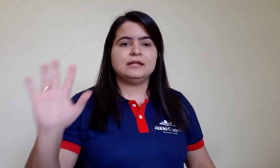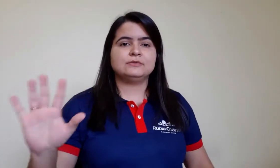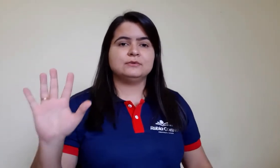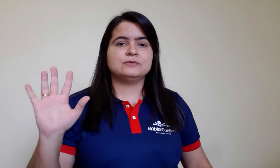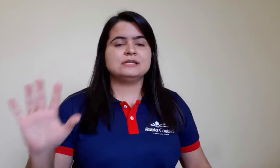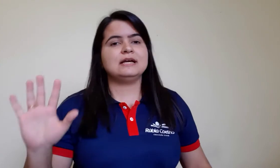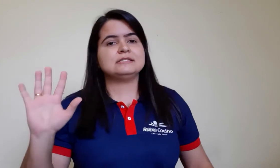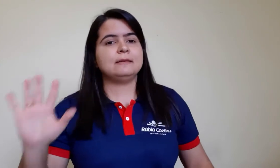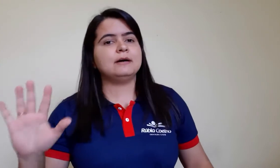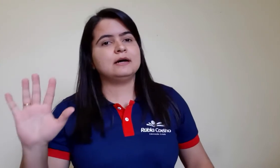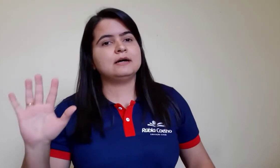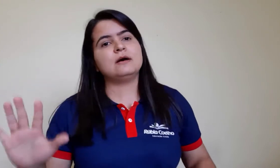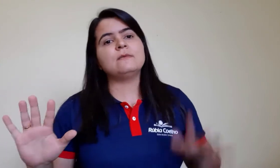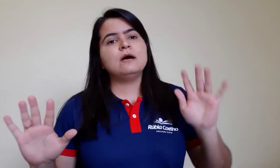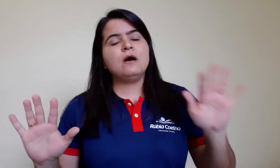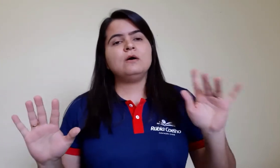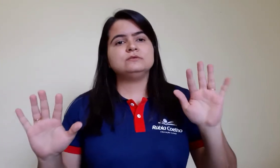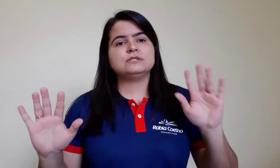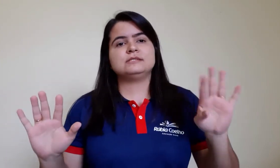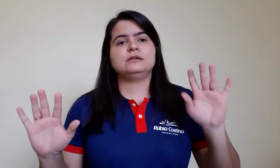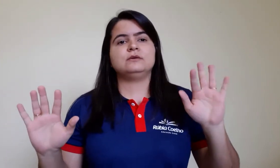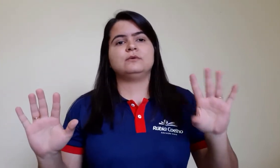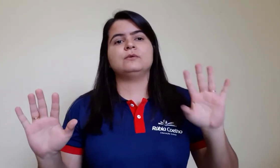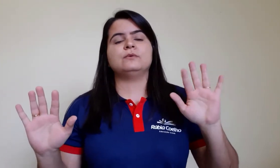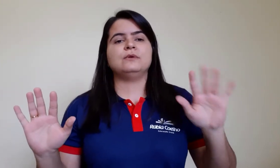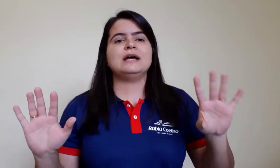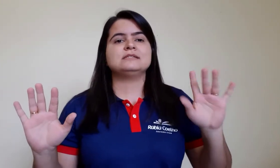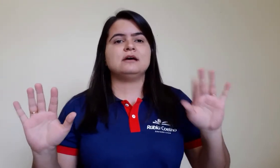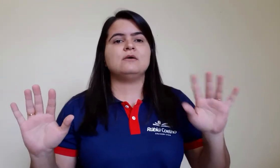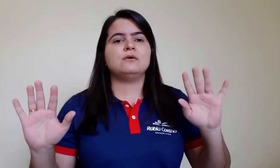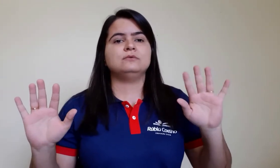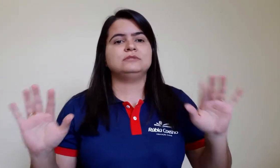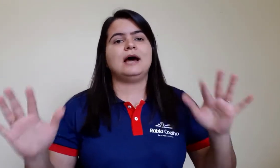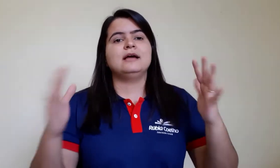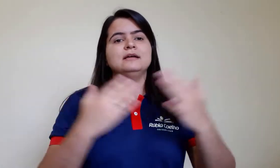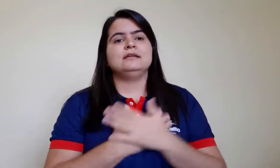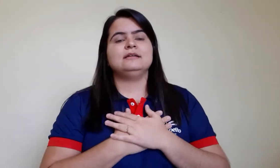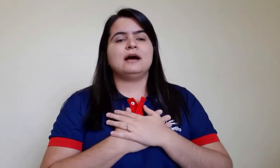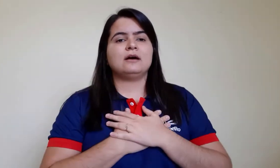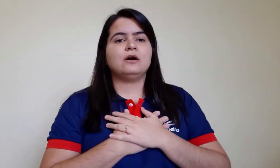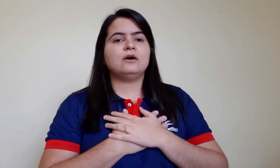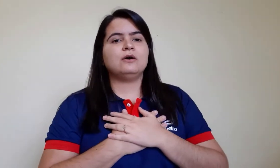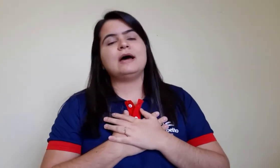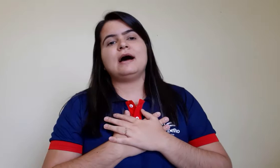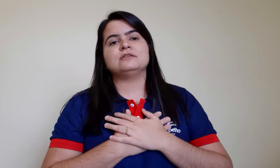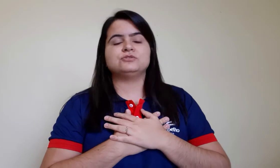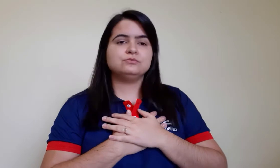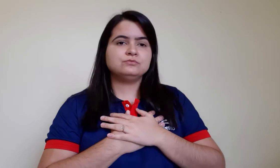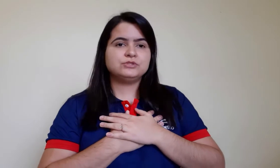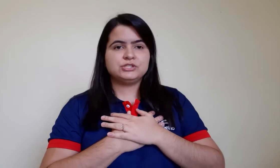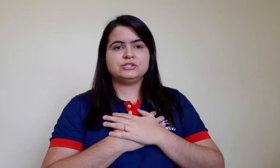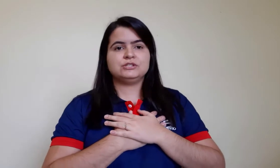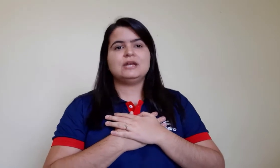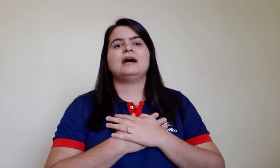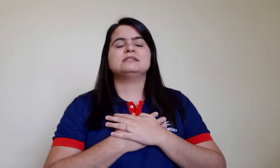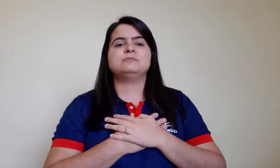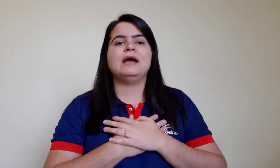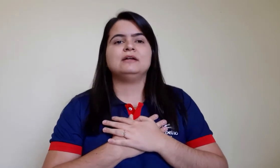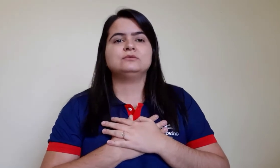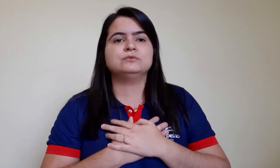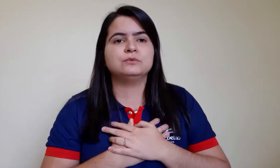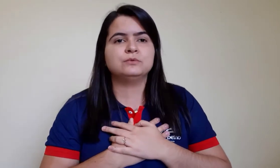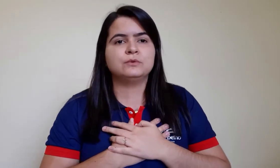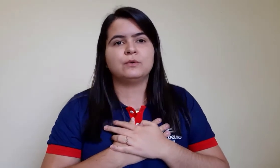Cinco dedos nesta mão, outros cinco nesta outra, e agora